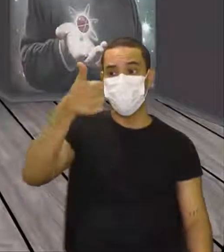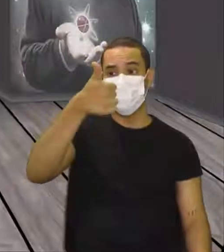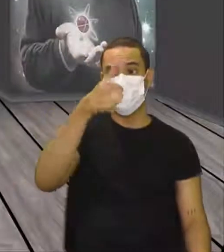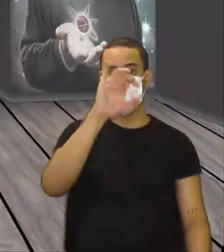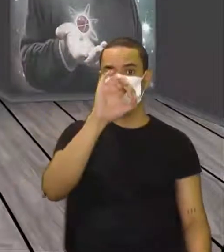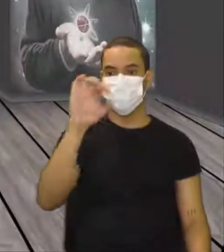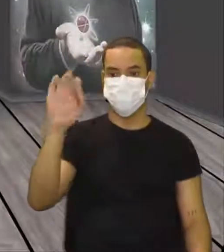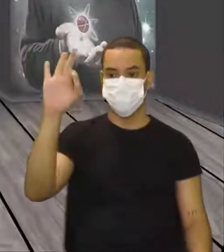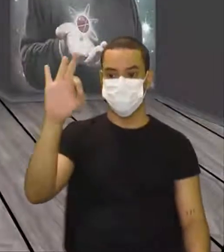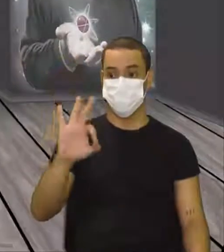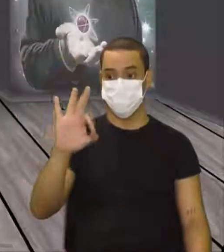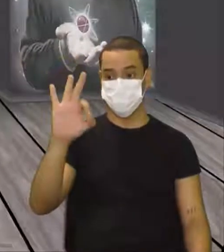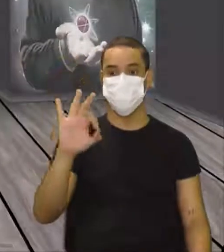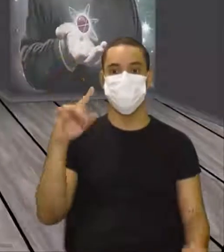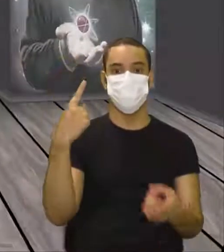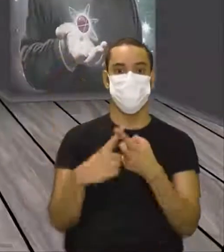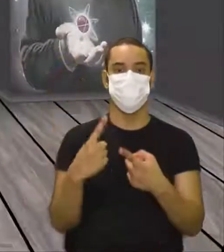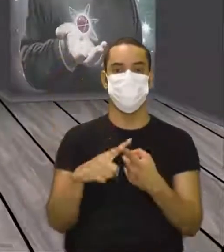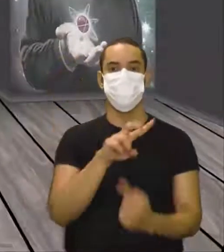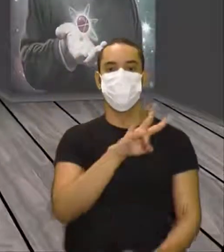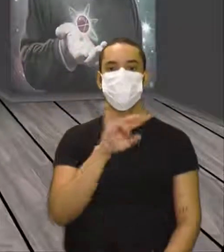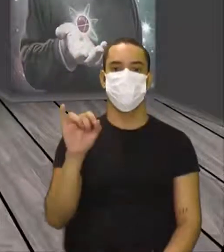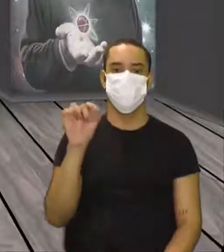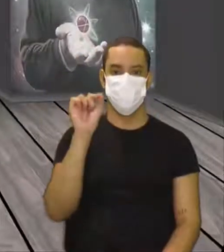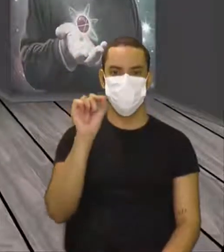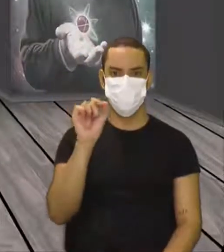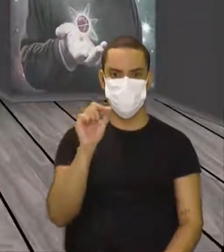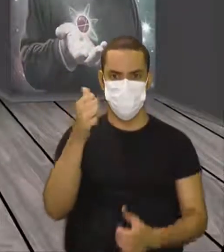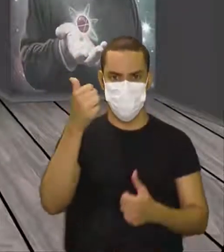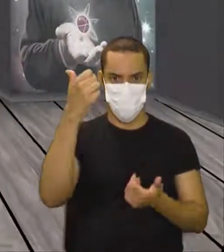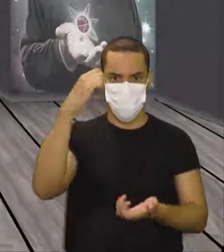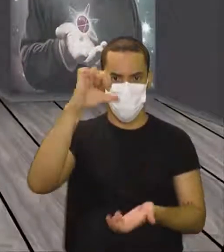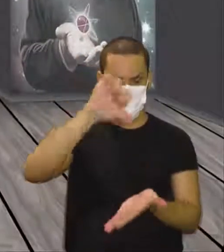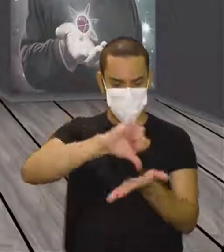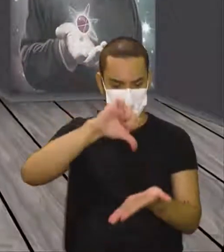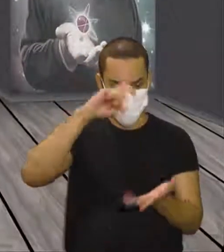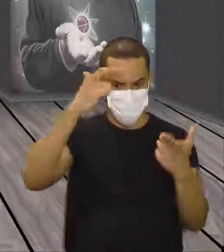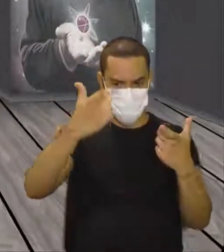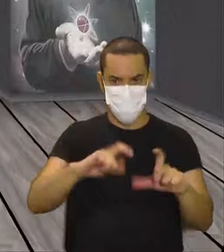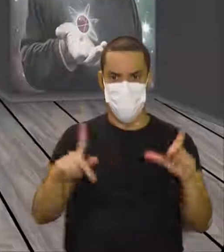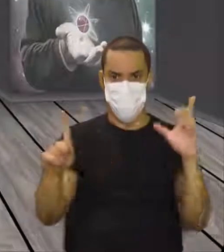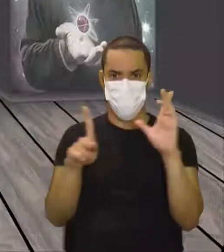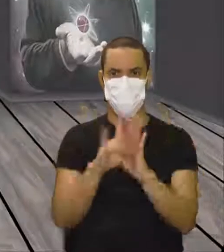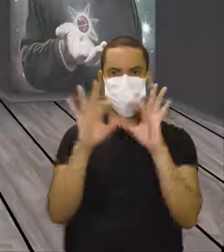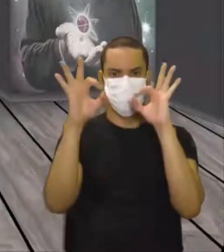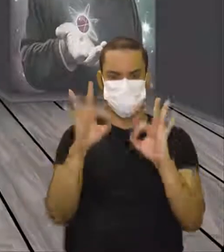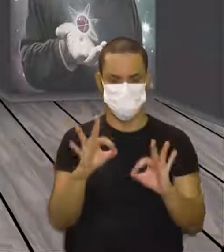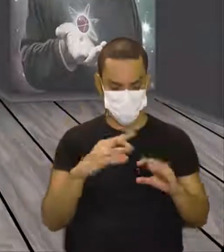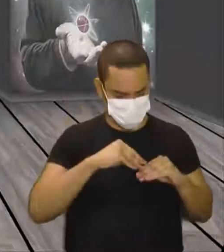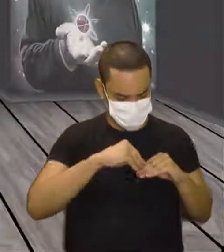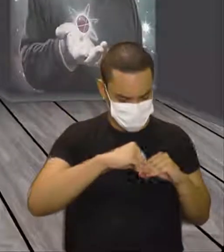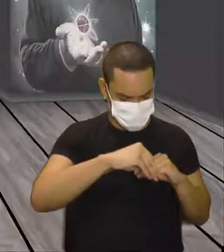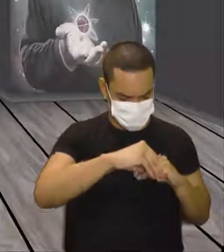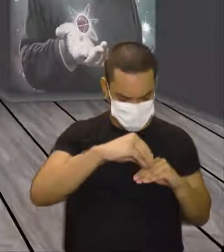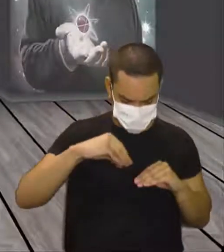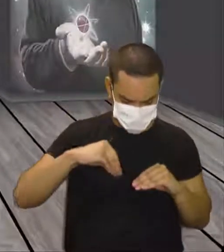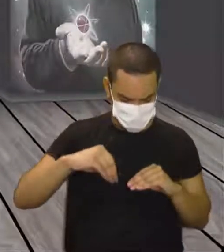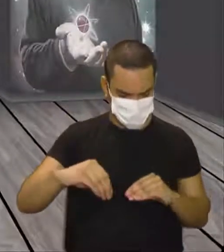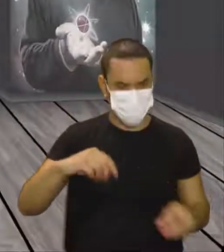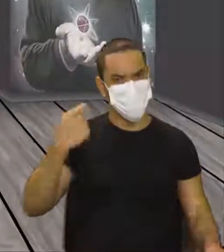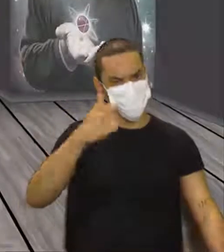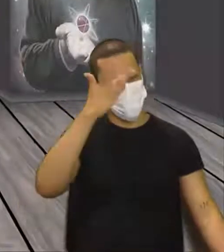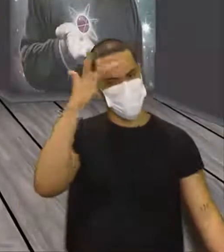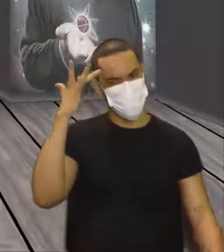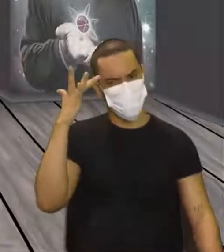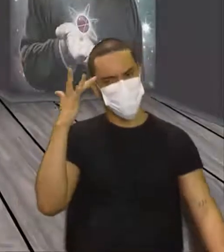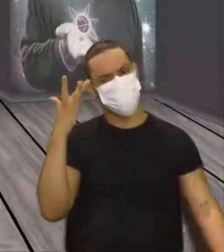Por quê? Ele vai passar exatamente no local ideal fazendo o plantio. Ah, tem que ter alguém? Lógico, tem que